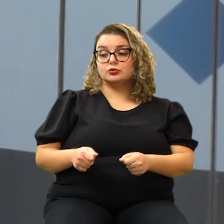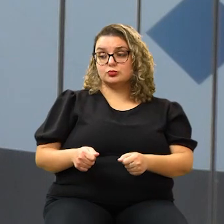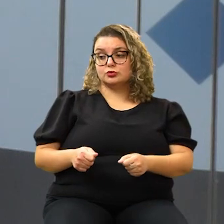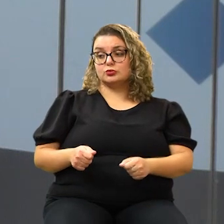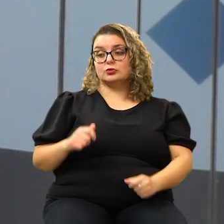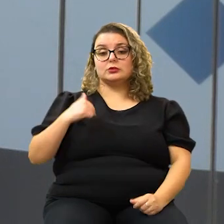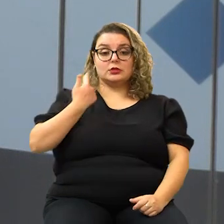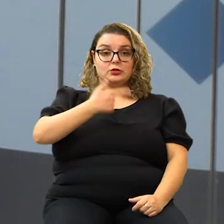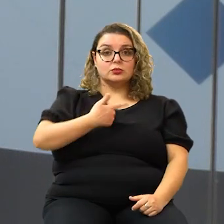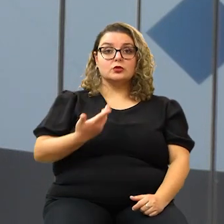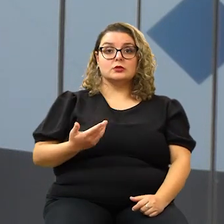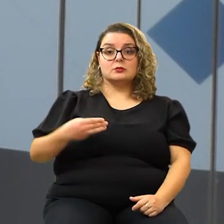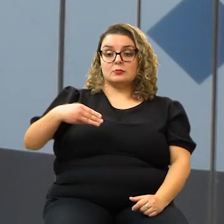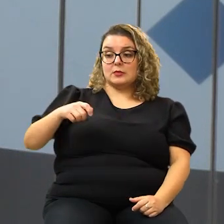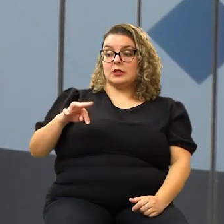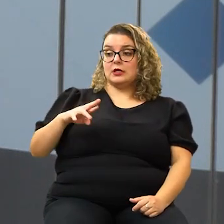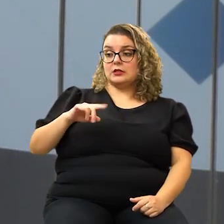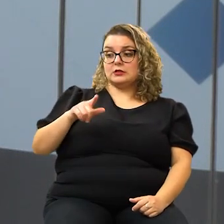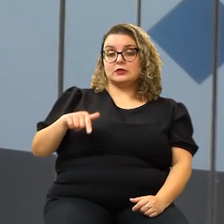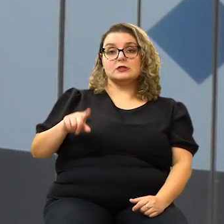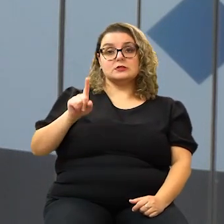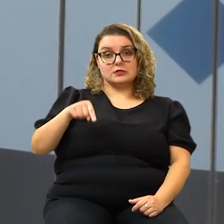nossa matriz energética